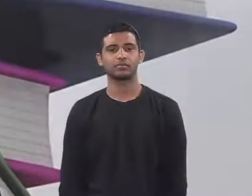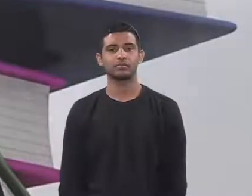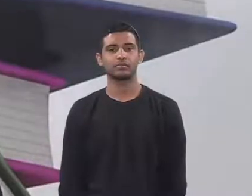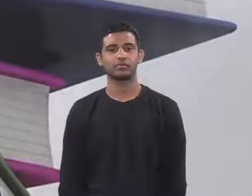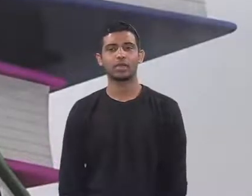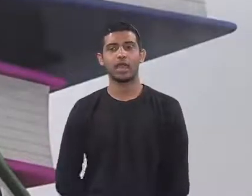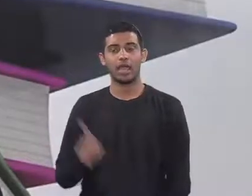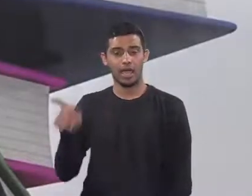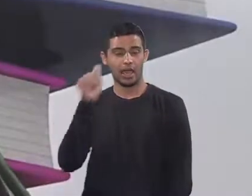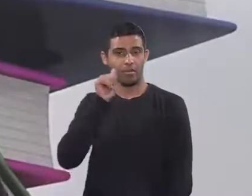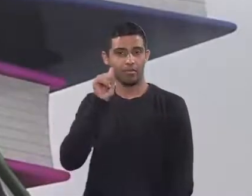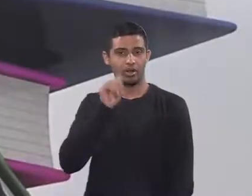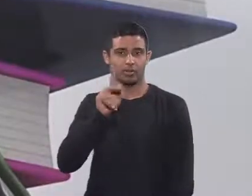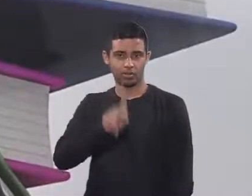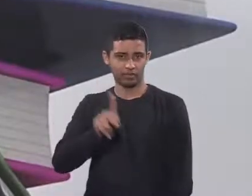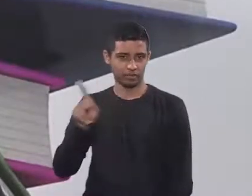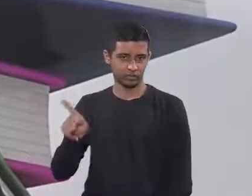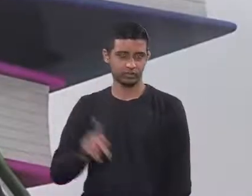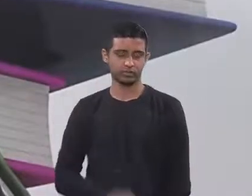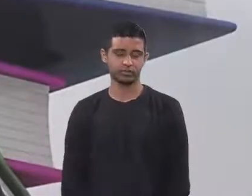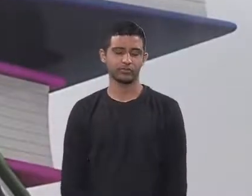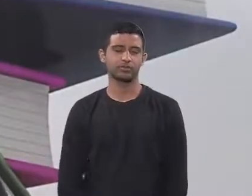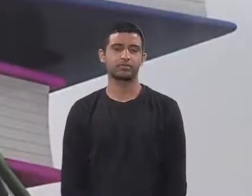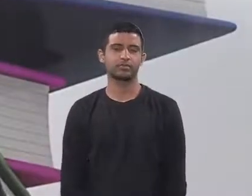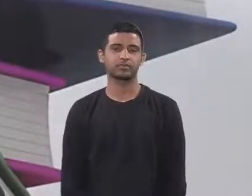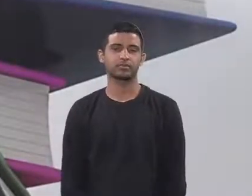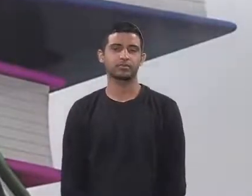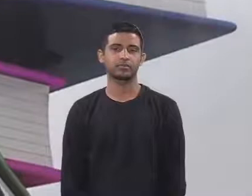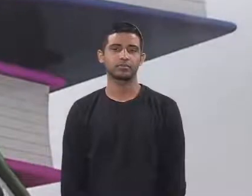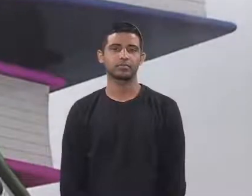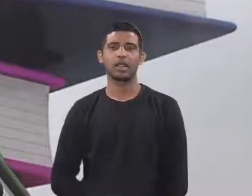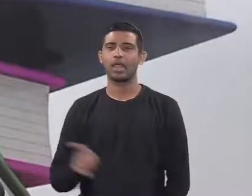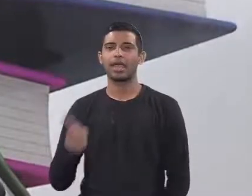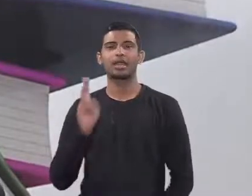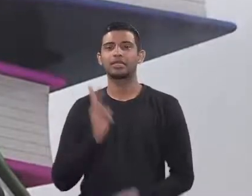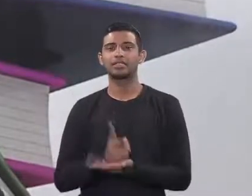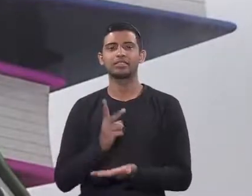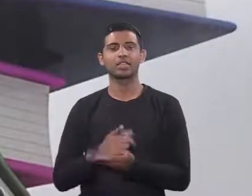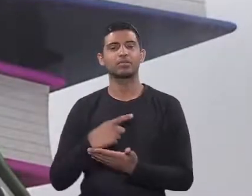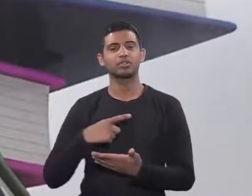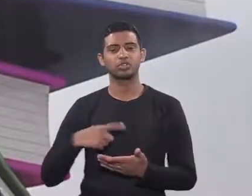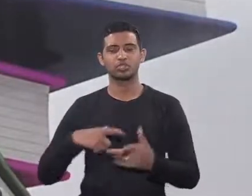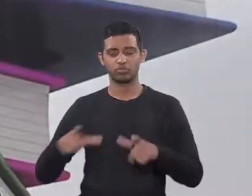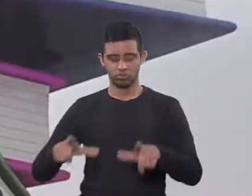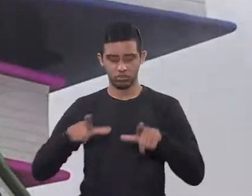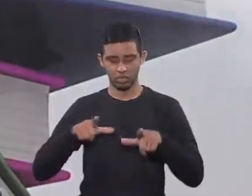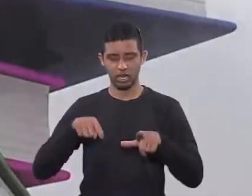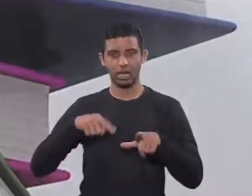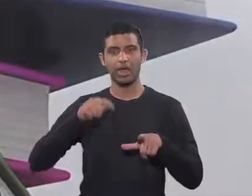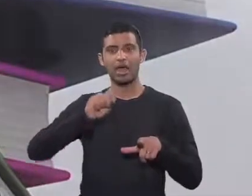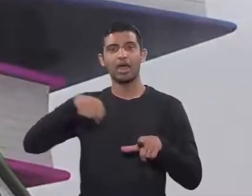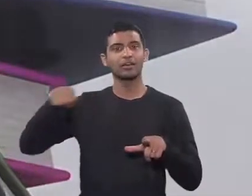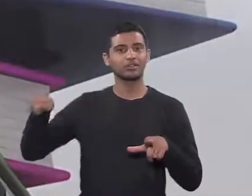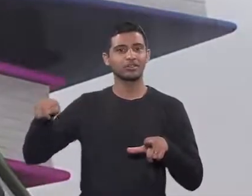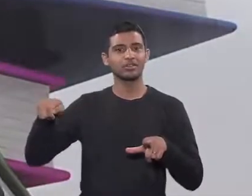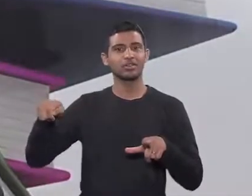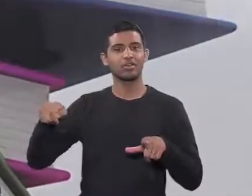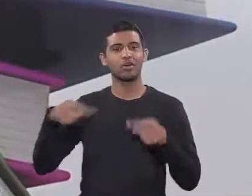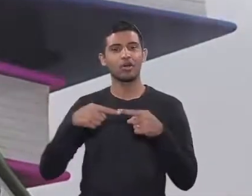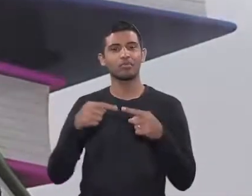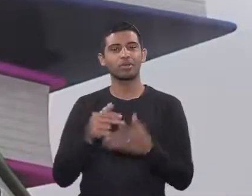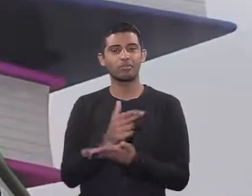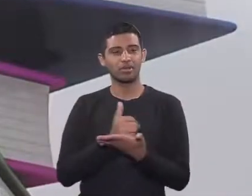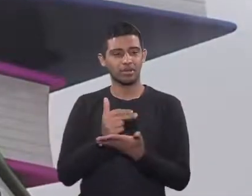essa minha professora, ela recebia os cartões da Associação dos Pintores com a Boca e os Pés. E aí